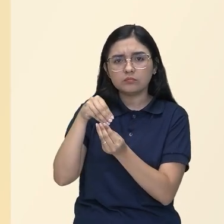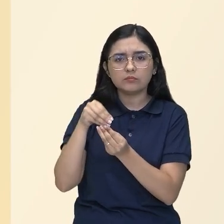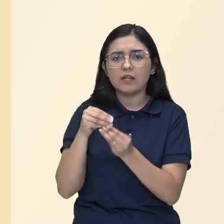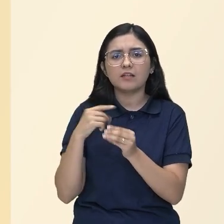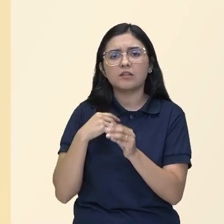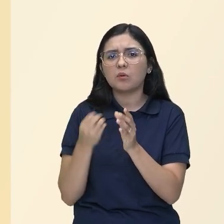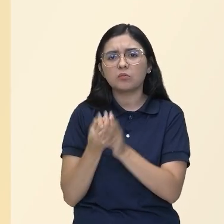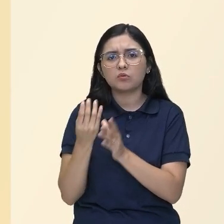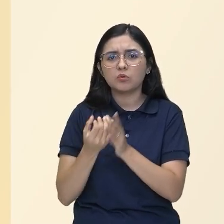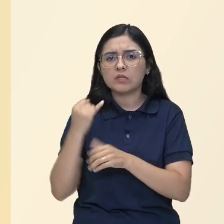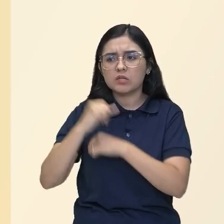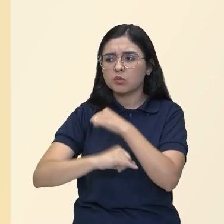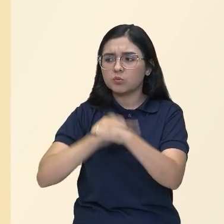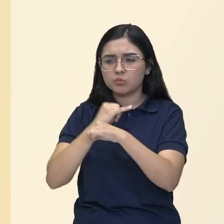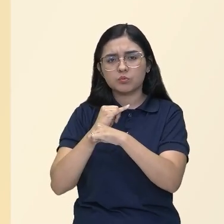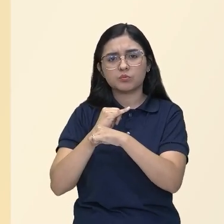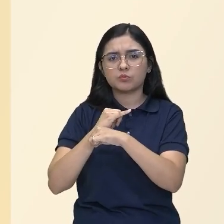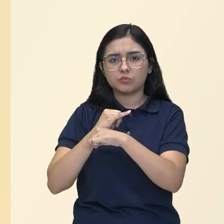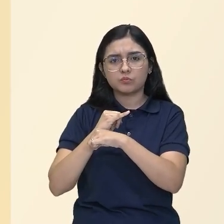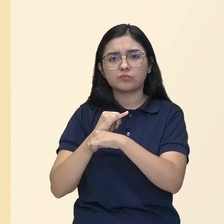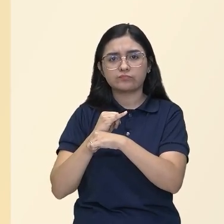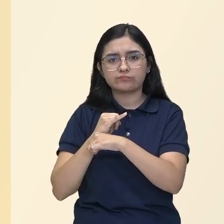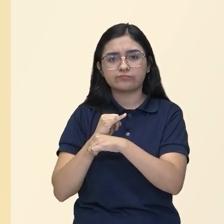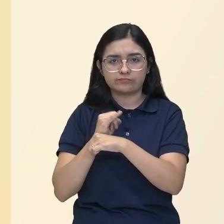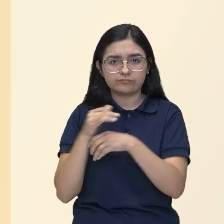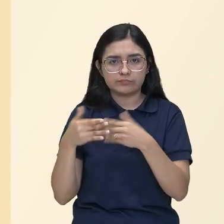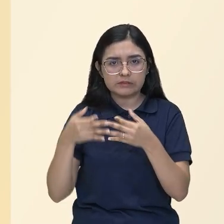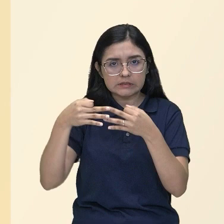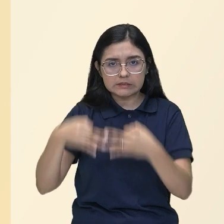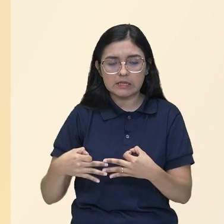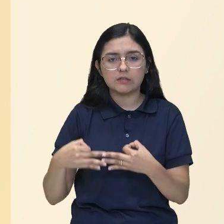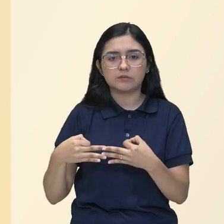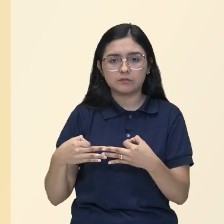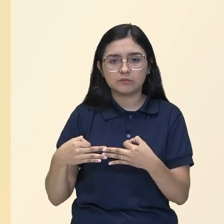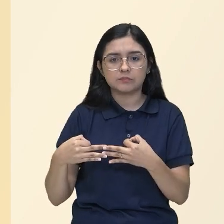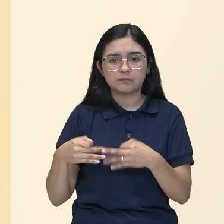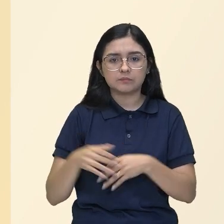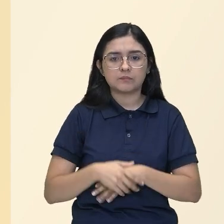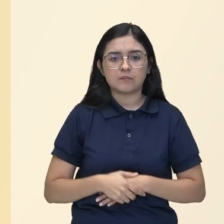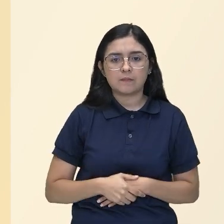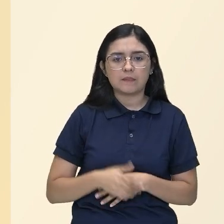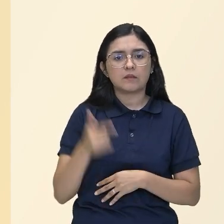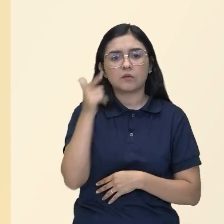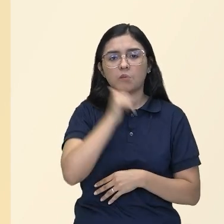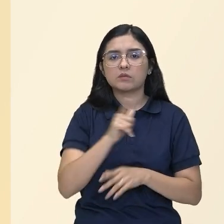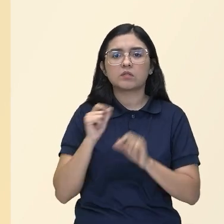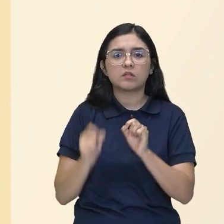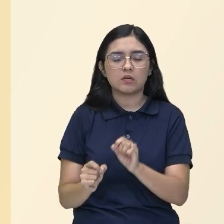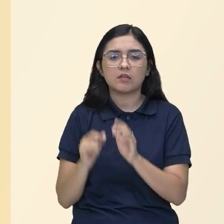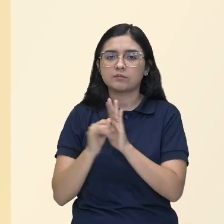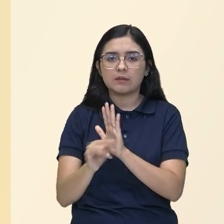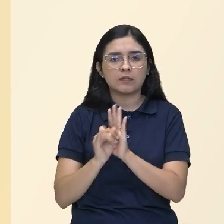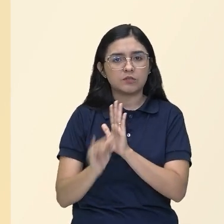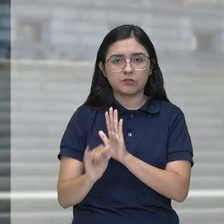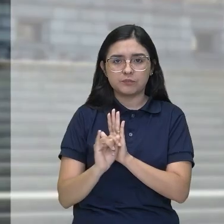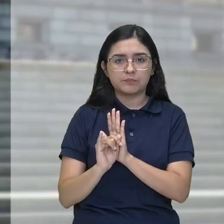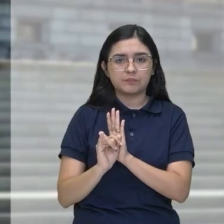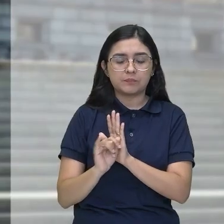íons, não se formou íons, né? Ou seja, não conseguiu conduzir corrente